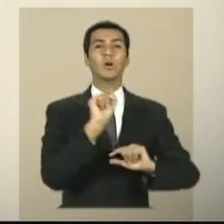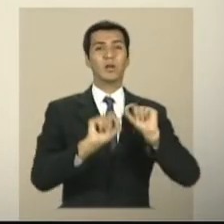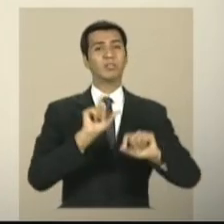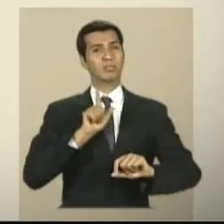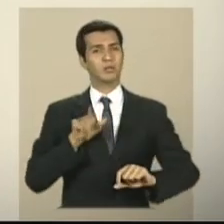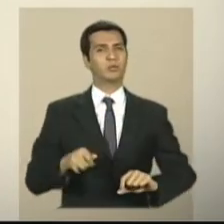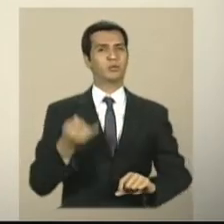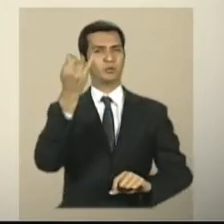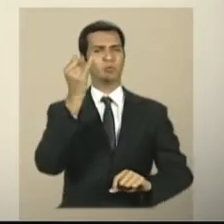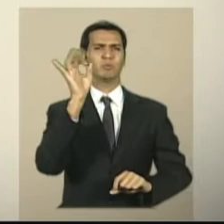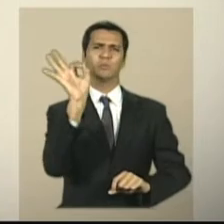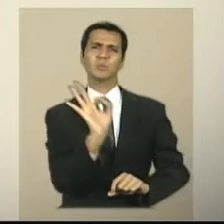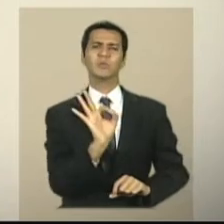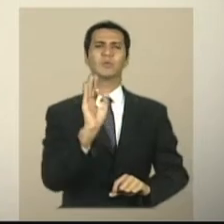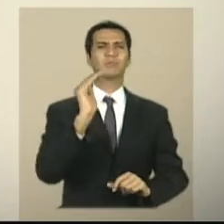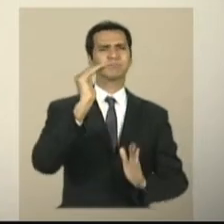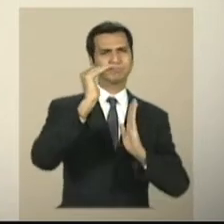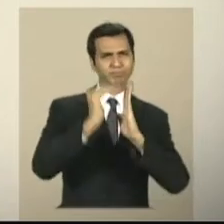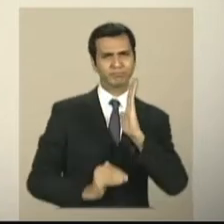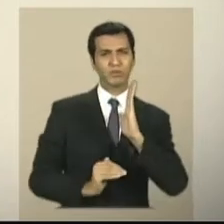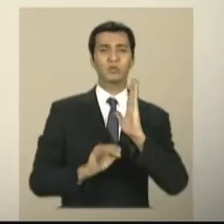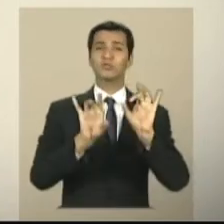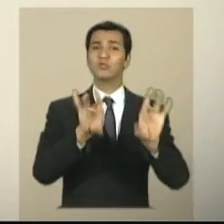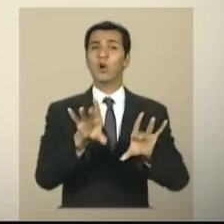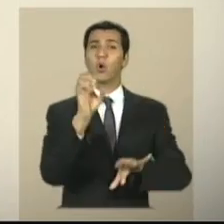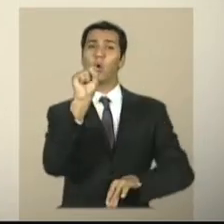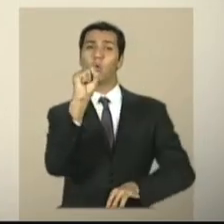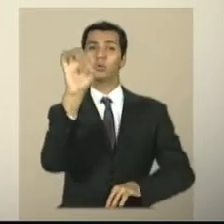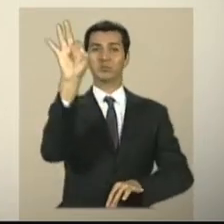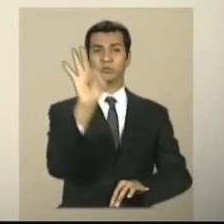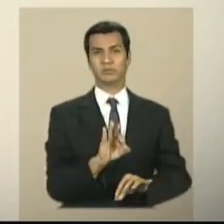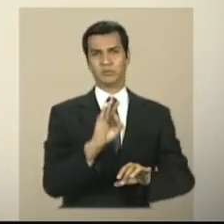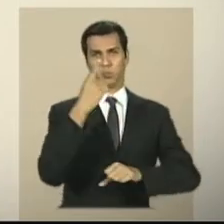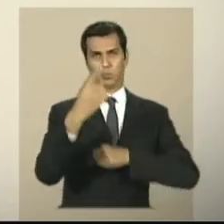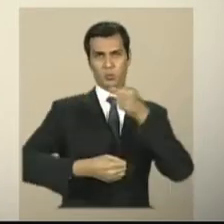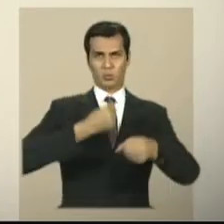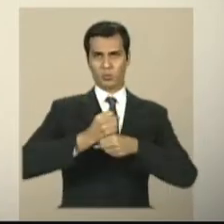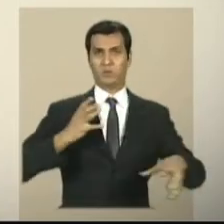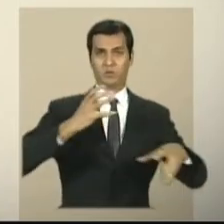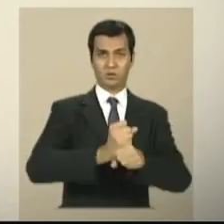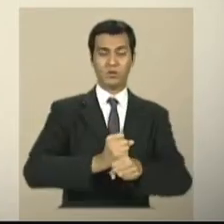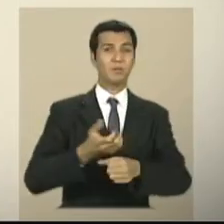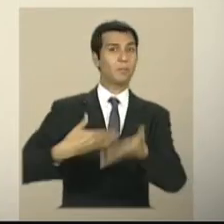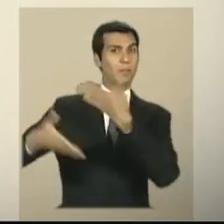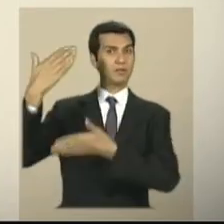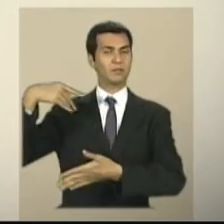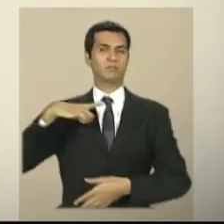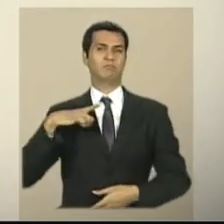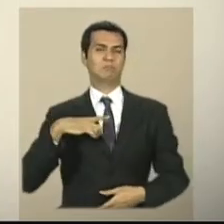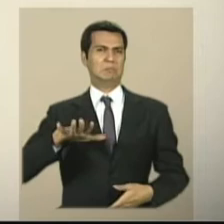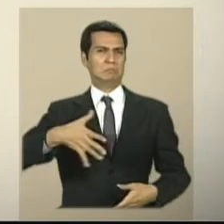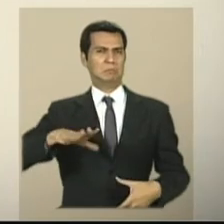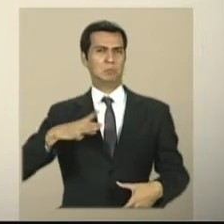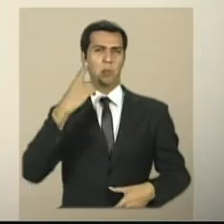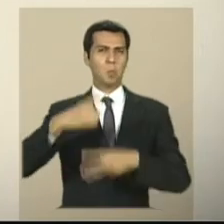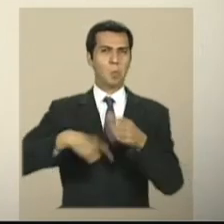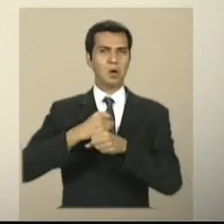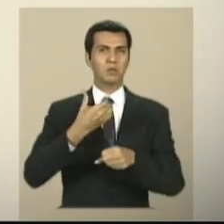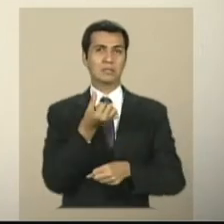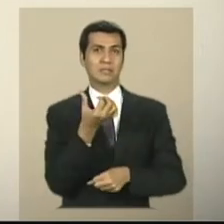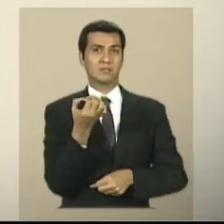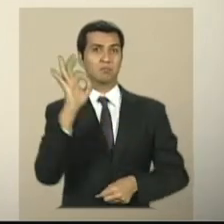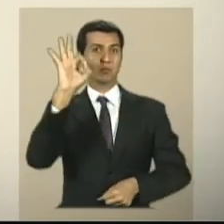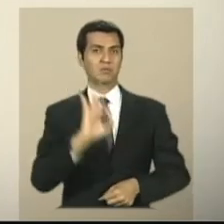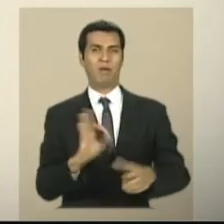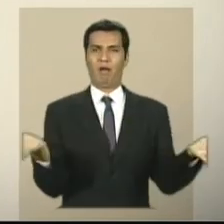de apenas oito por cento ao ano antes Luciano a taxa de juros chegava a sessenta por cento ao ano agora